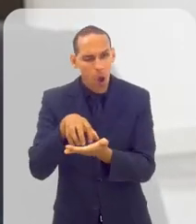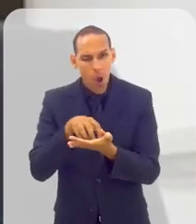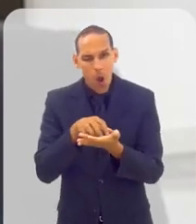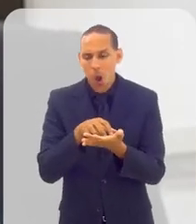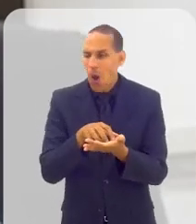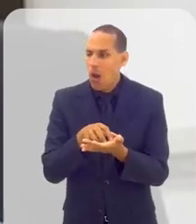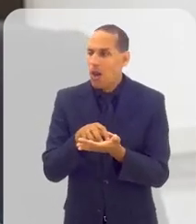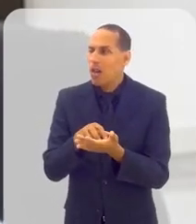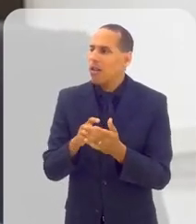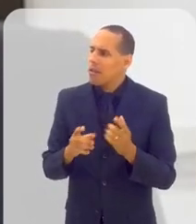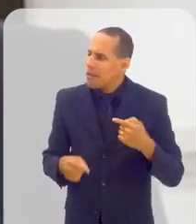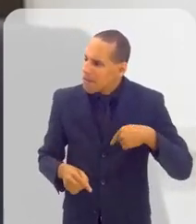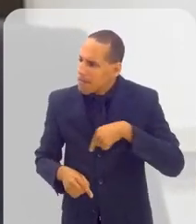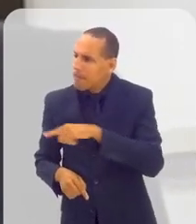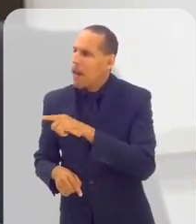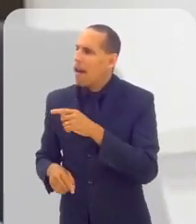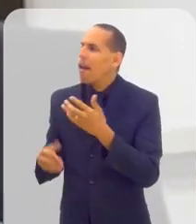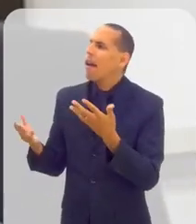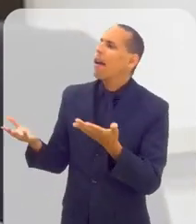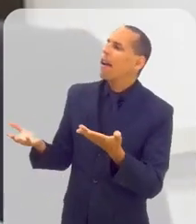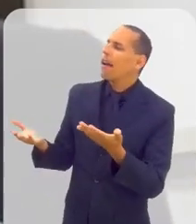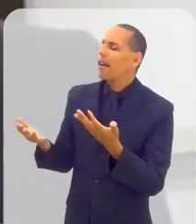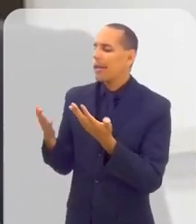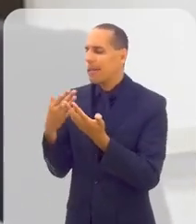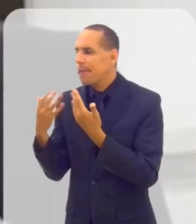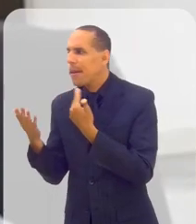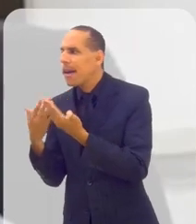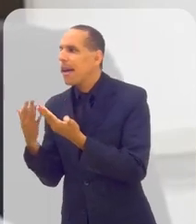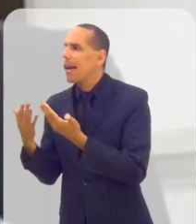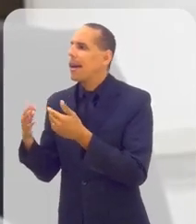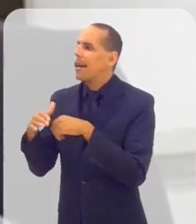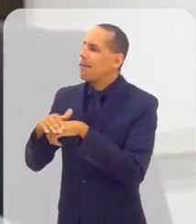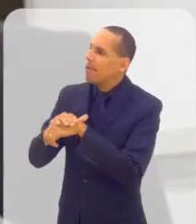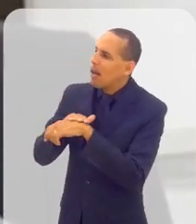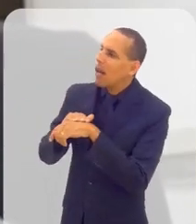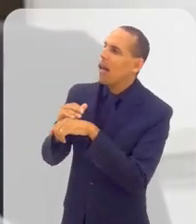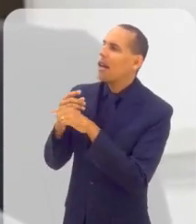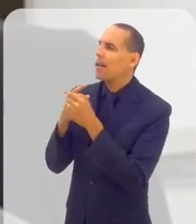aos órgãos, fazendo os pleitos, conversando,